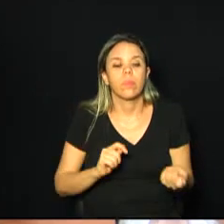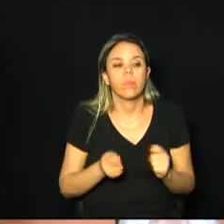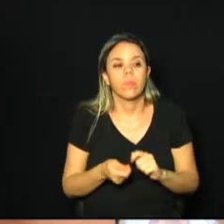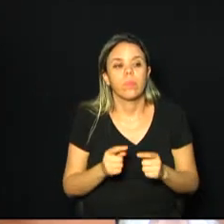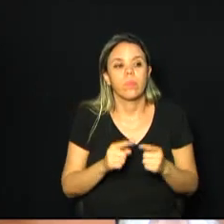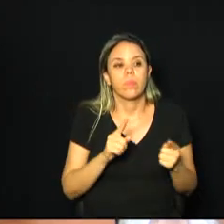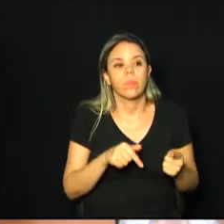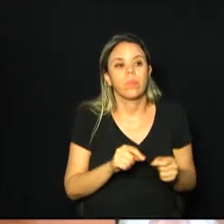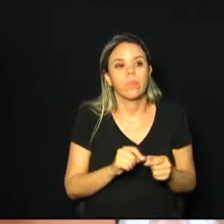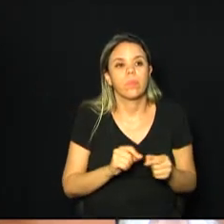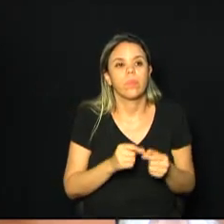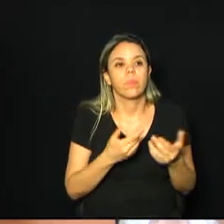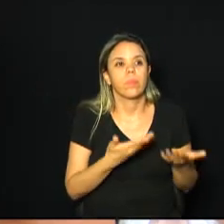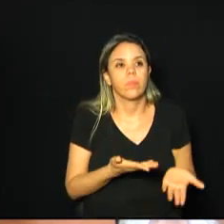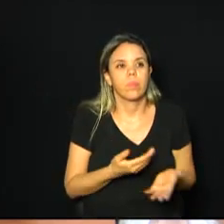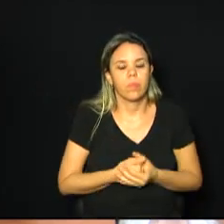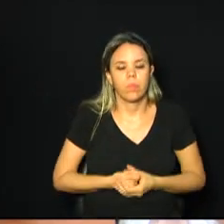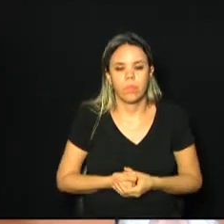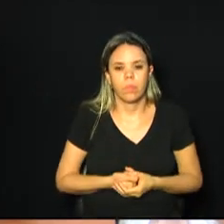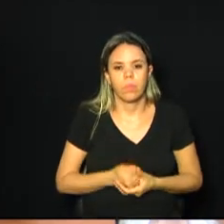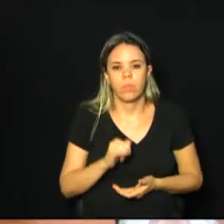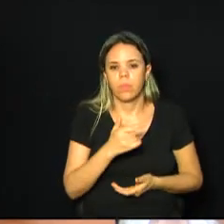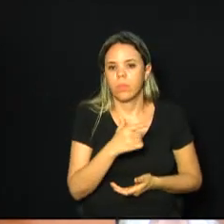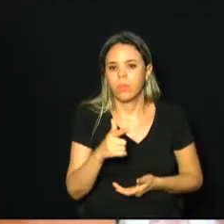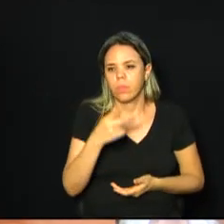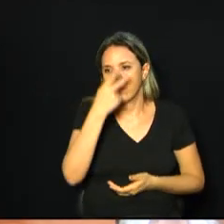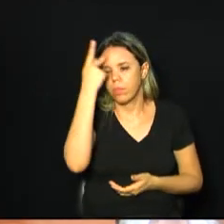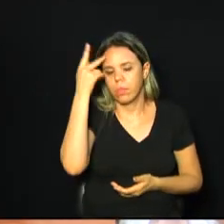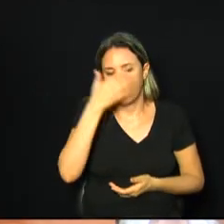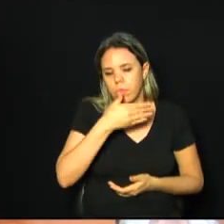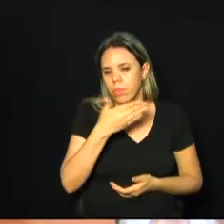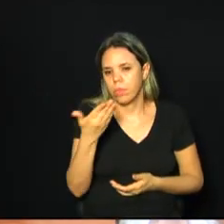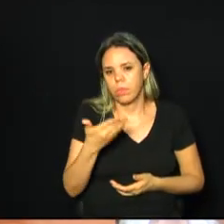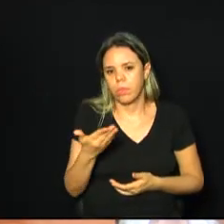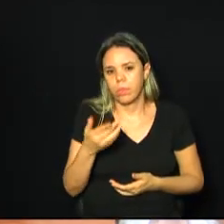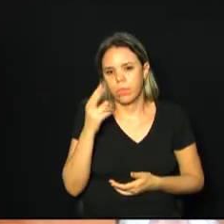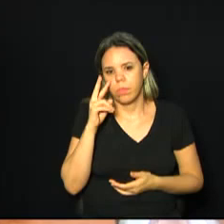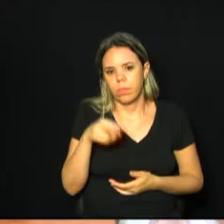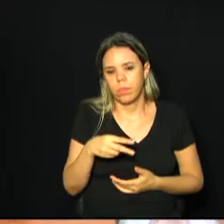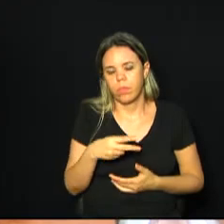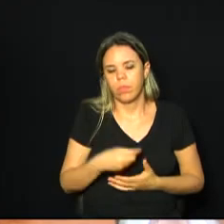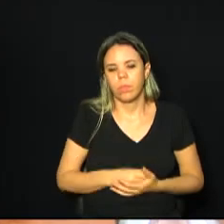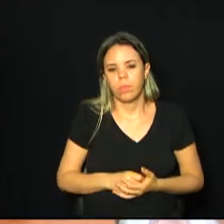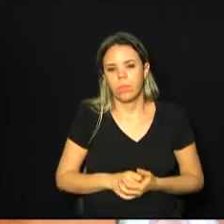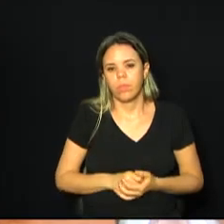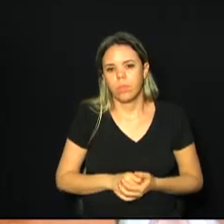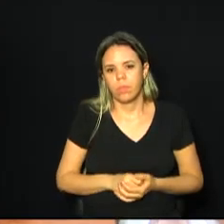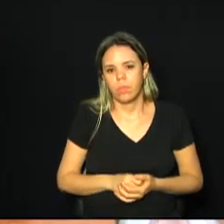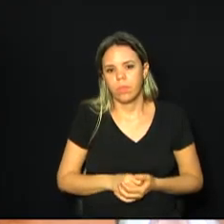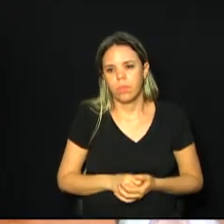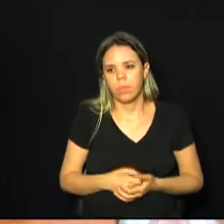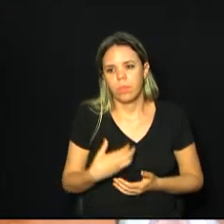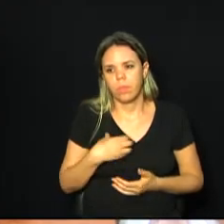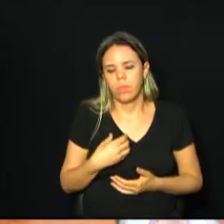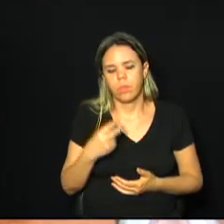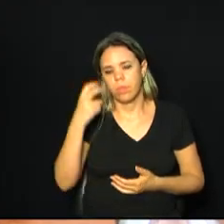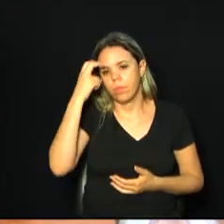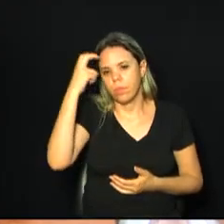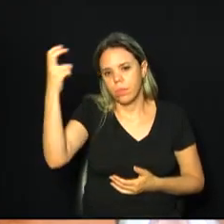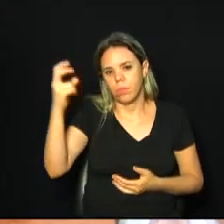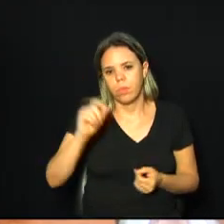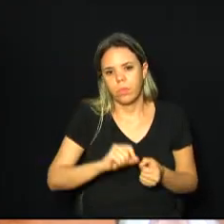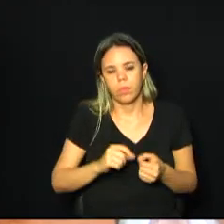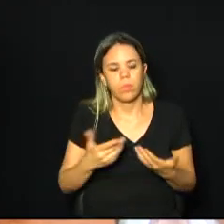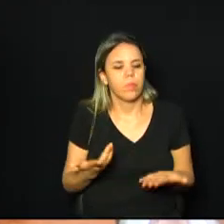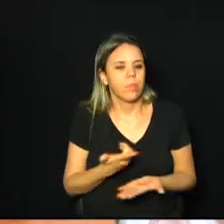Como que ele vai fazer isso? Se não tem alguém que olha para isso, e eu vejo esse comitê com uma maneira muito inteligente de fazer, se